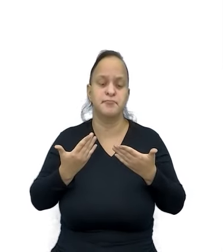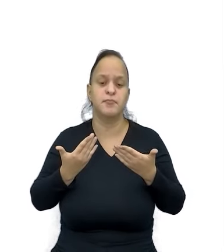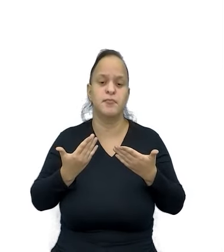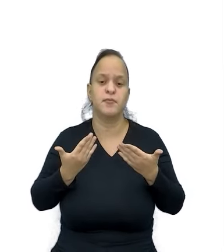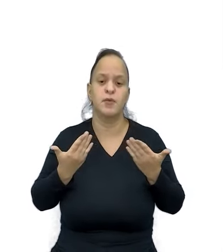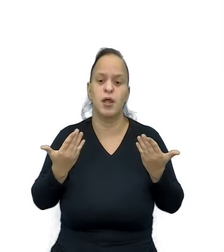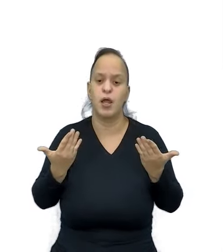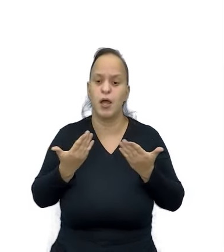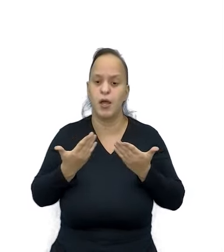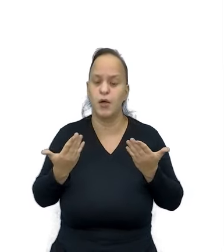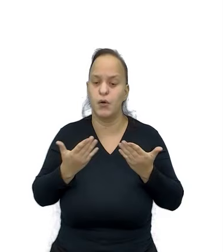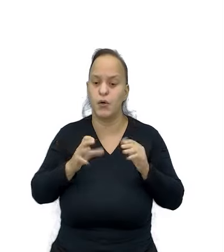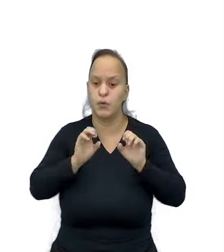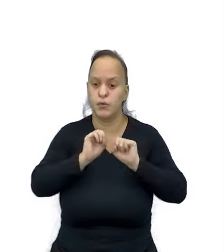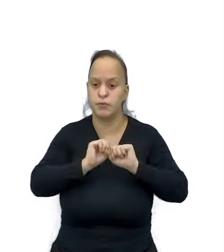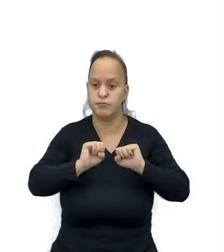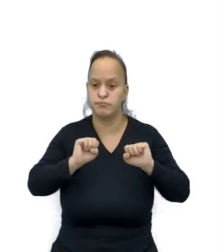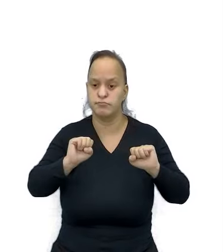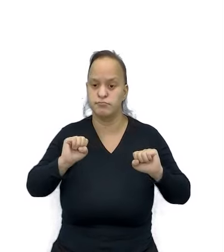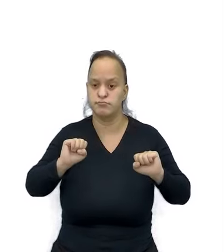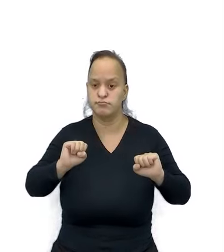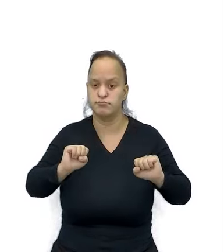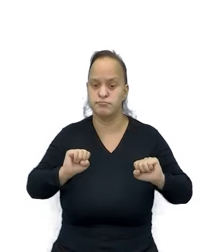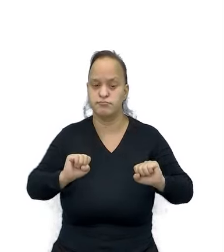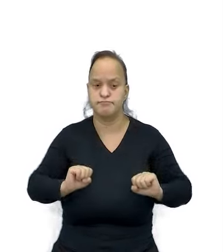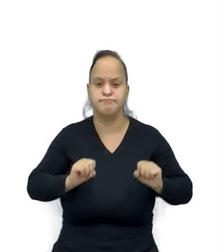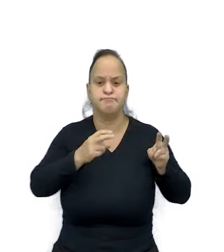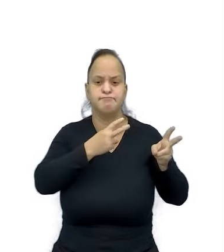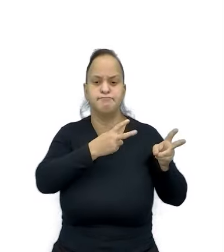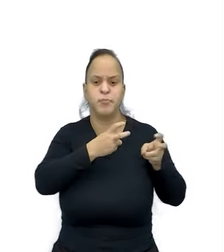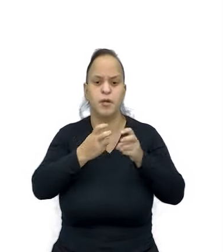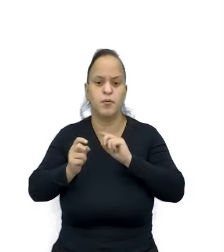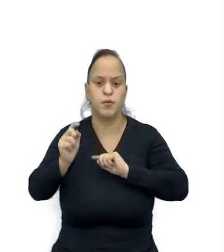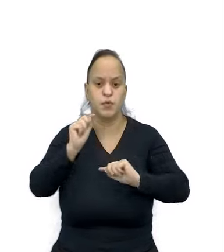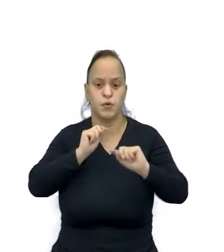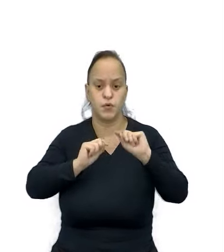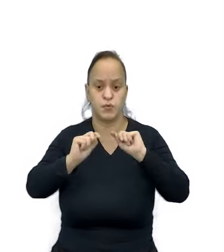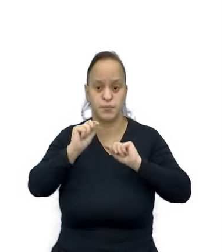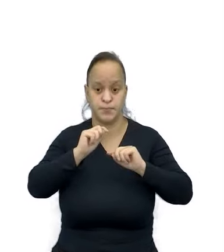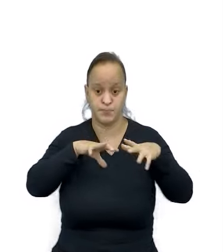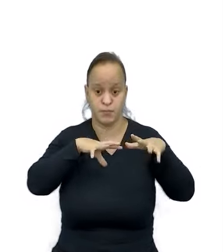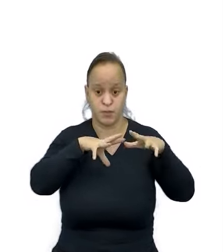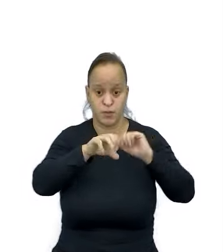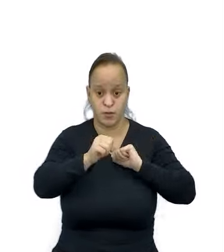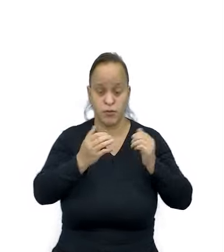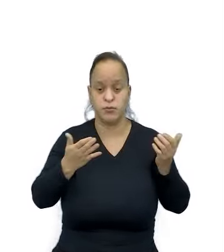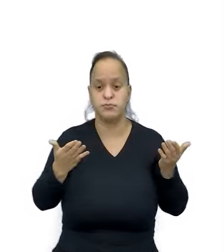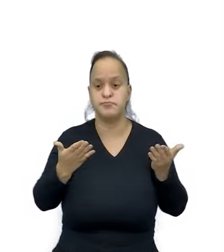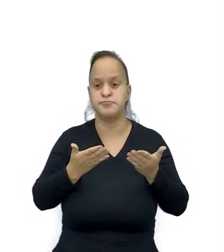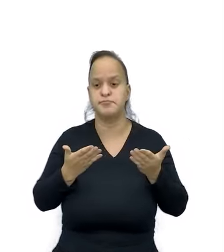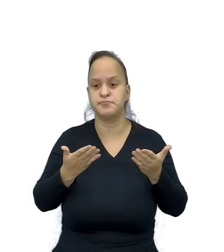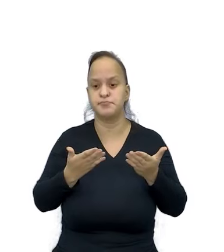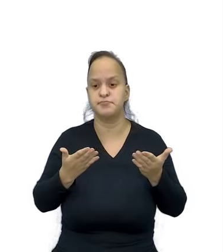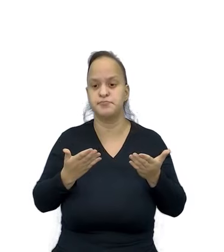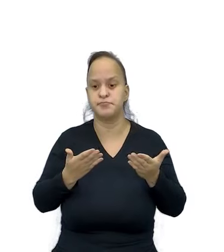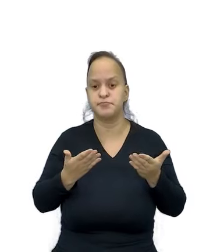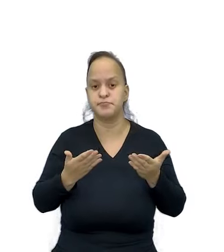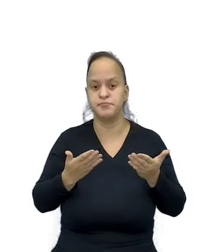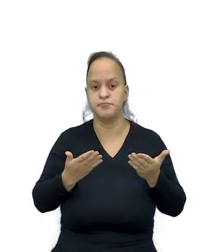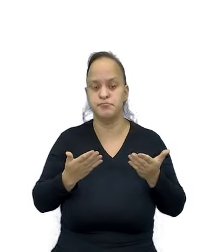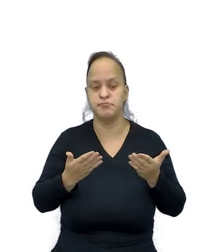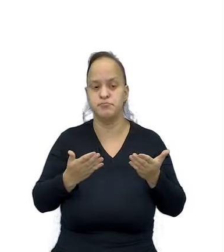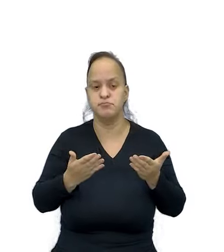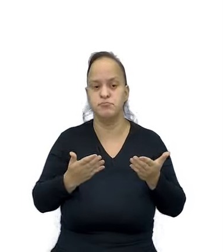aqui para a nossa sistematização. O que nós vimos, então, na nossa formação de hoje, né? A gente, então, passou